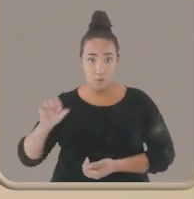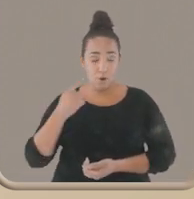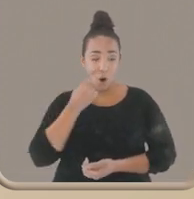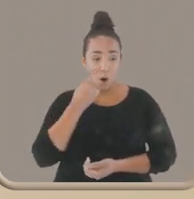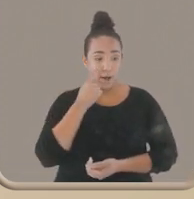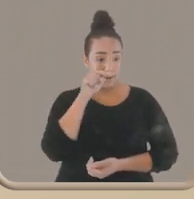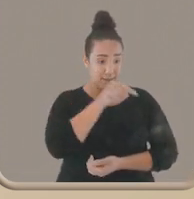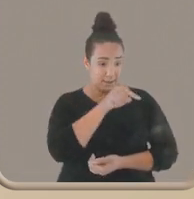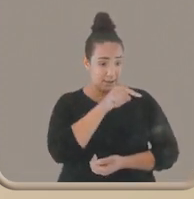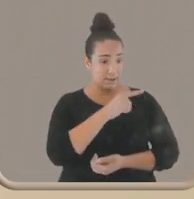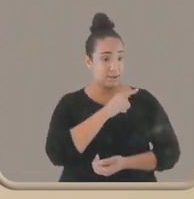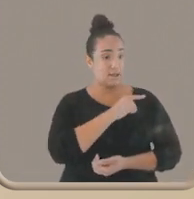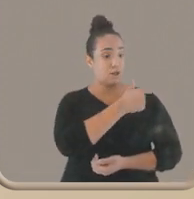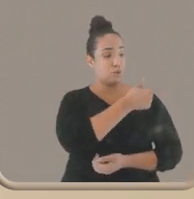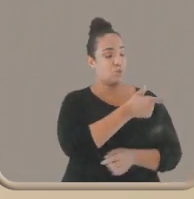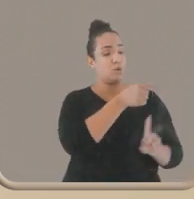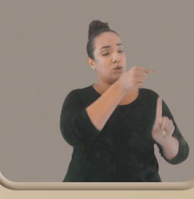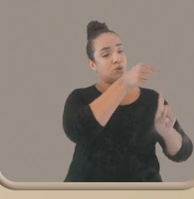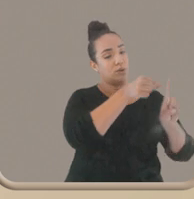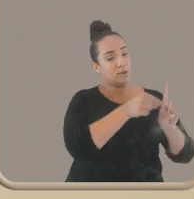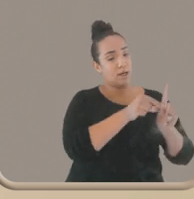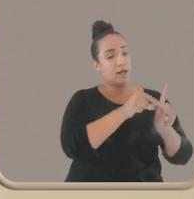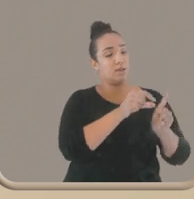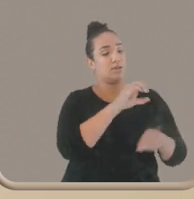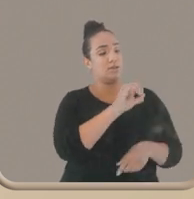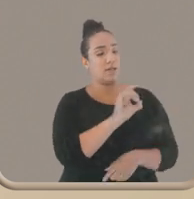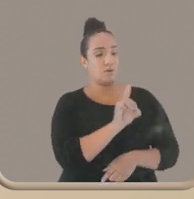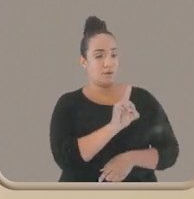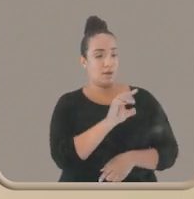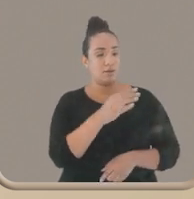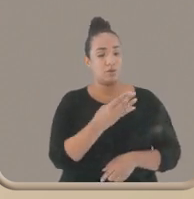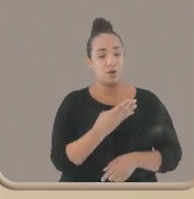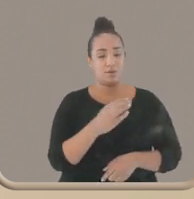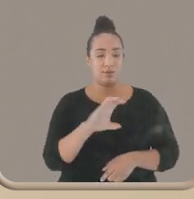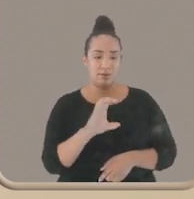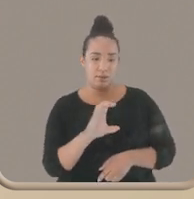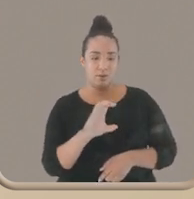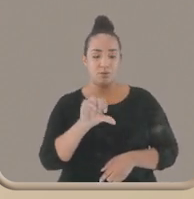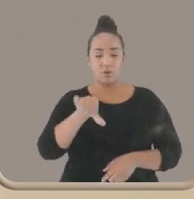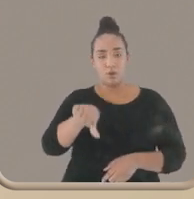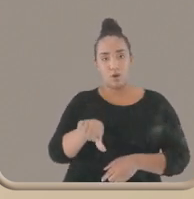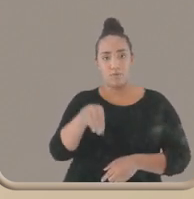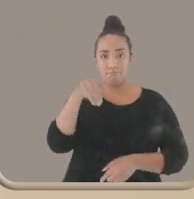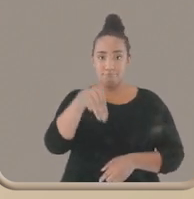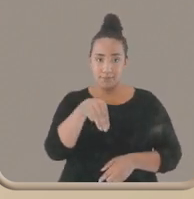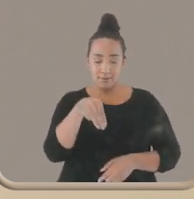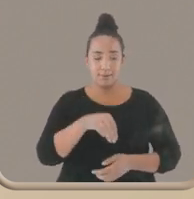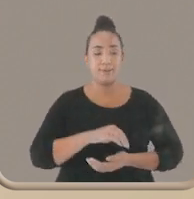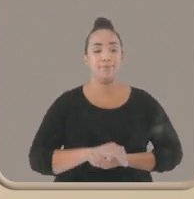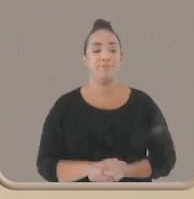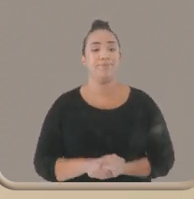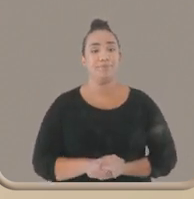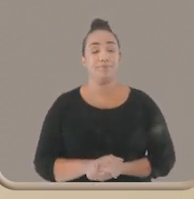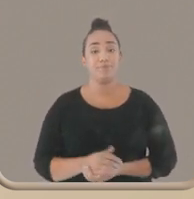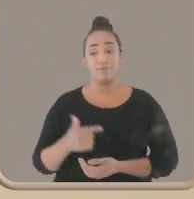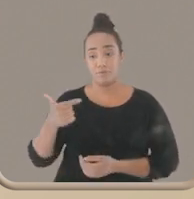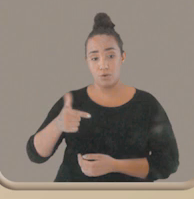pois aqui eu tenho 2 unidades, 0 décimos, 4 centésimos e 9